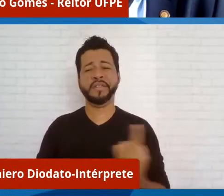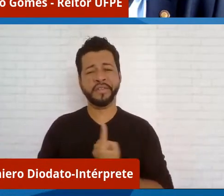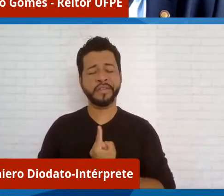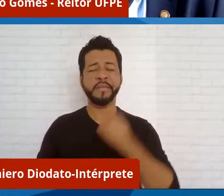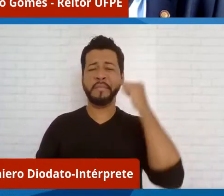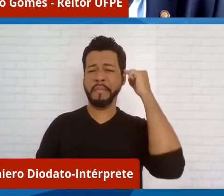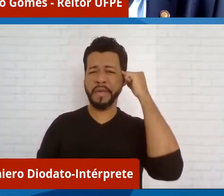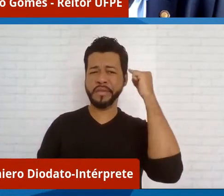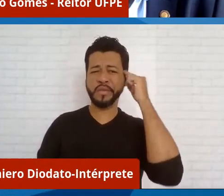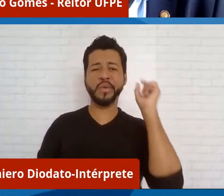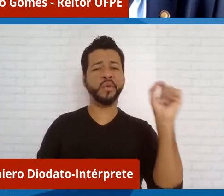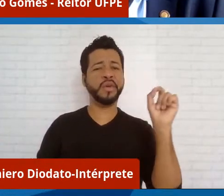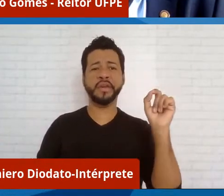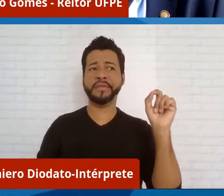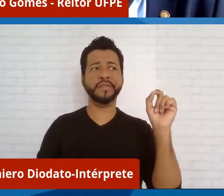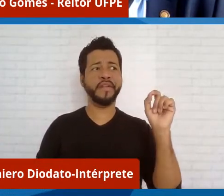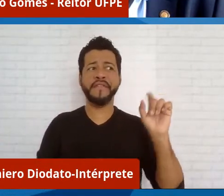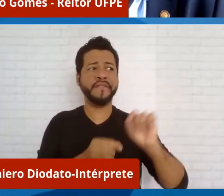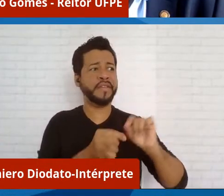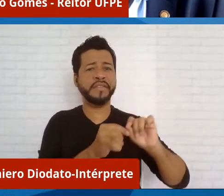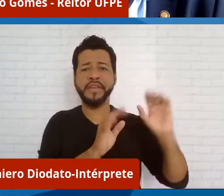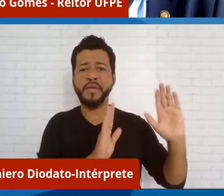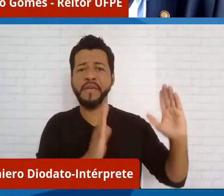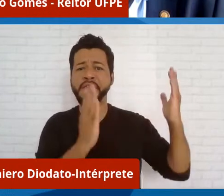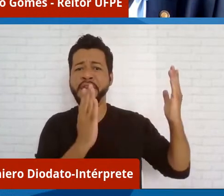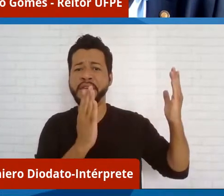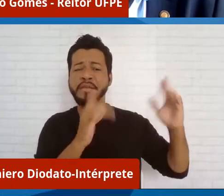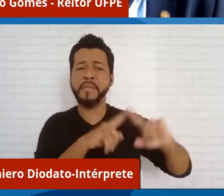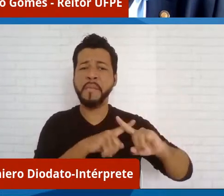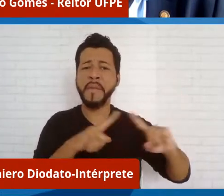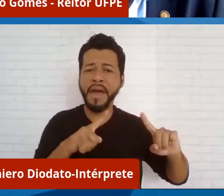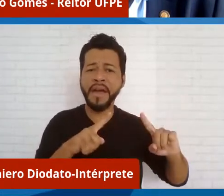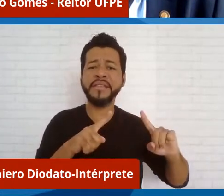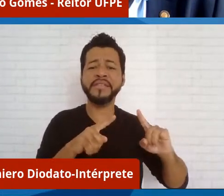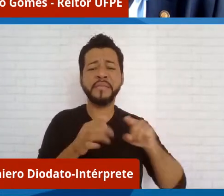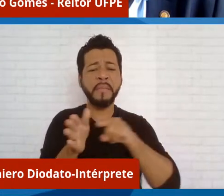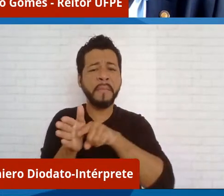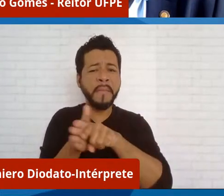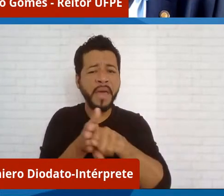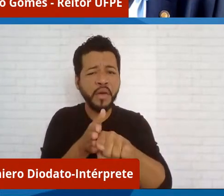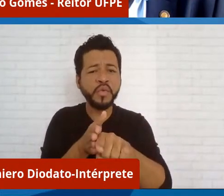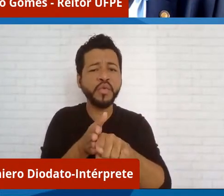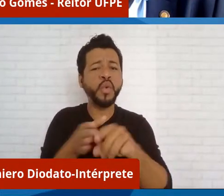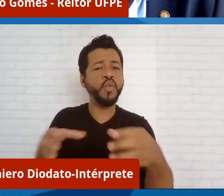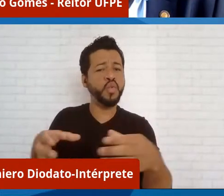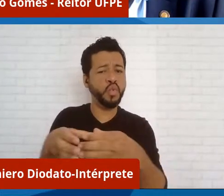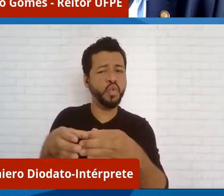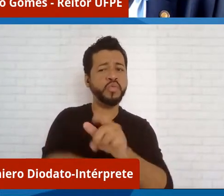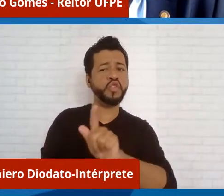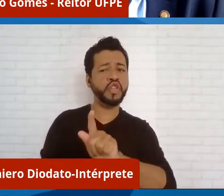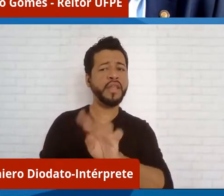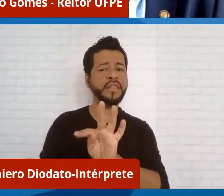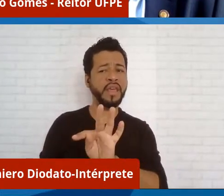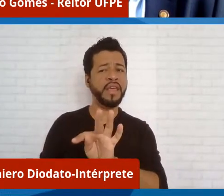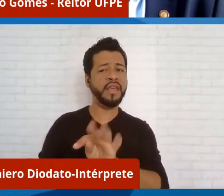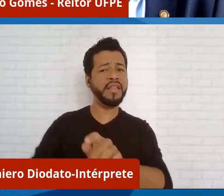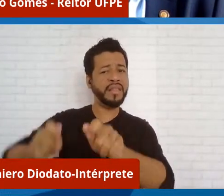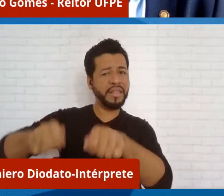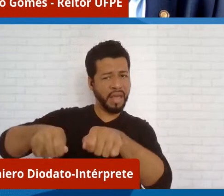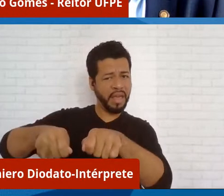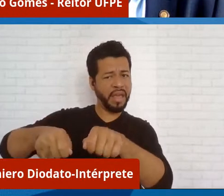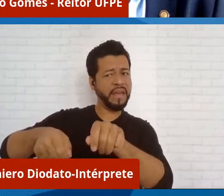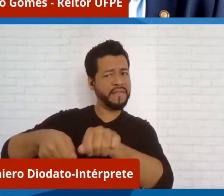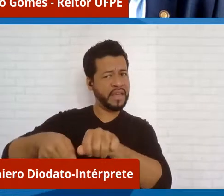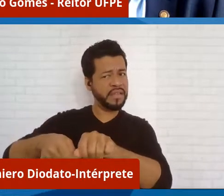possibilidade de não fazer, mas consultamos o GT e resolvemos fazer e fazer, né?